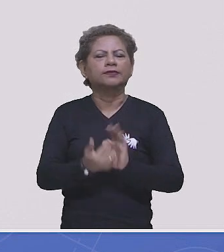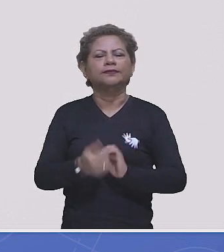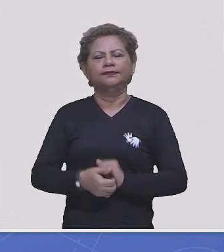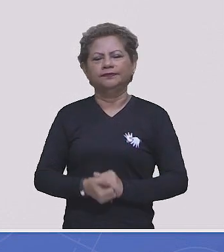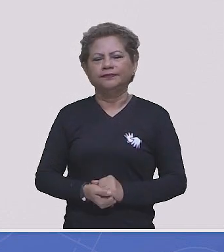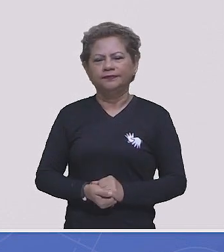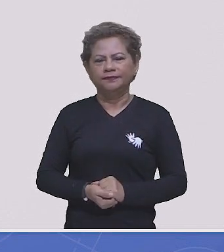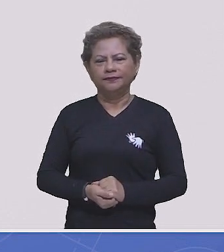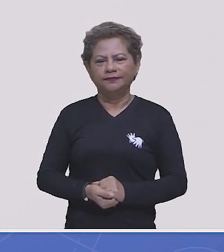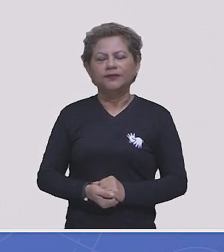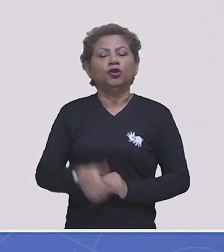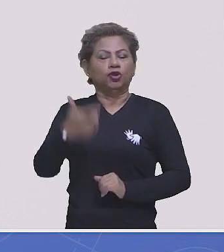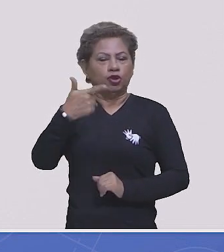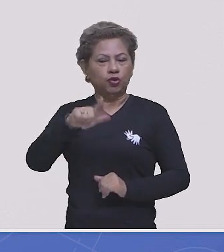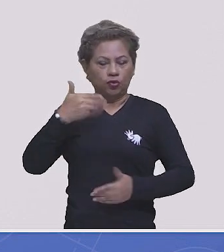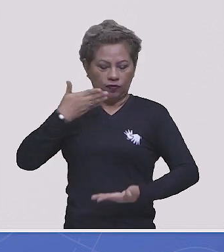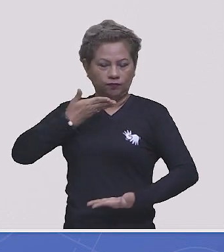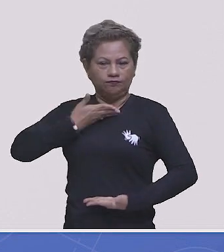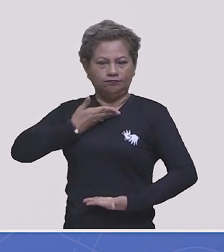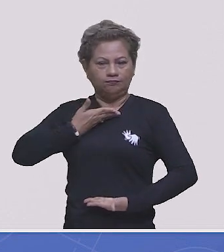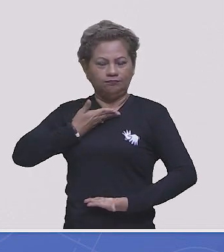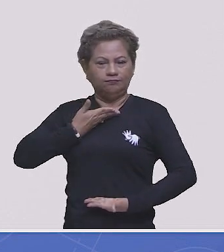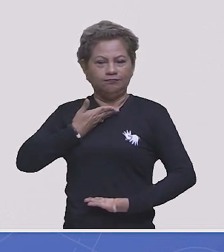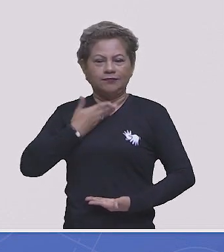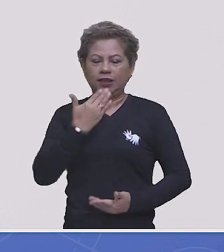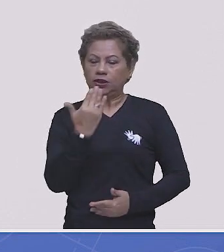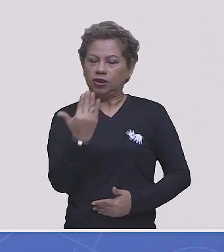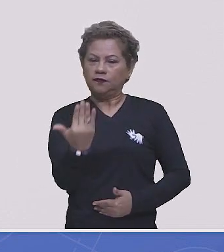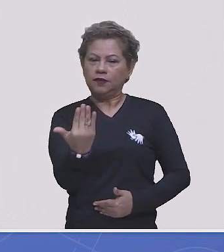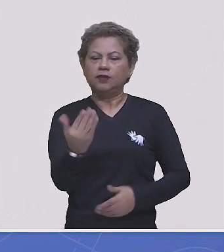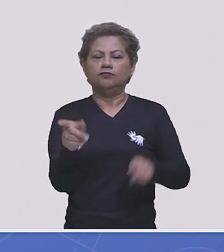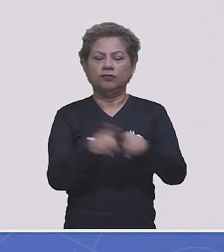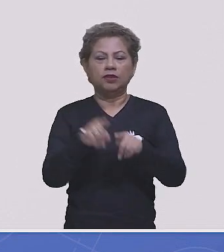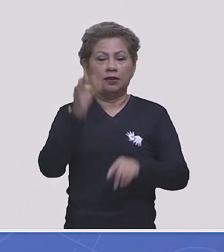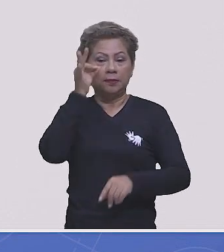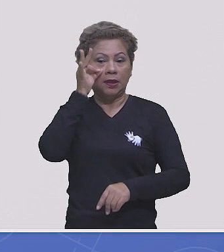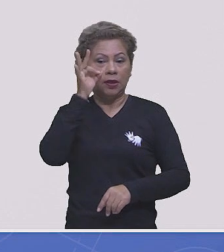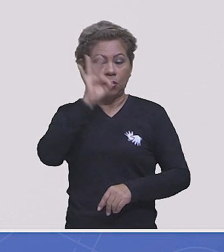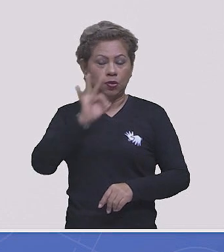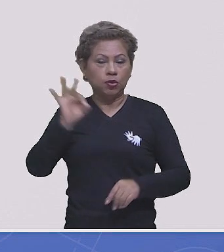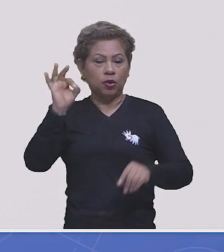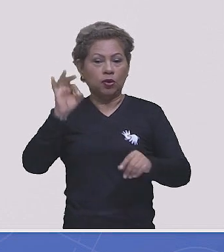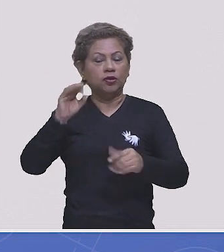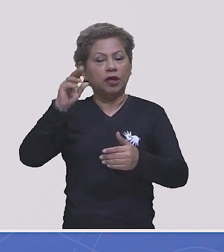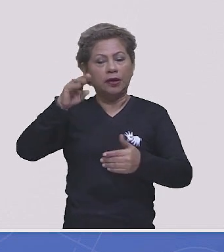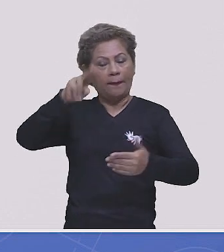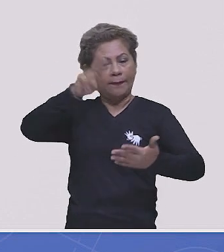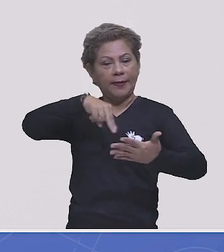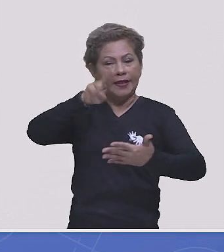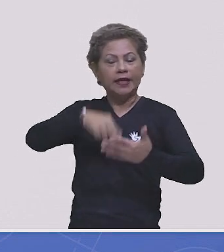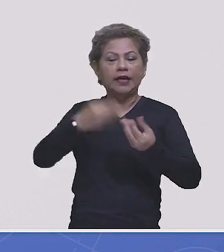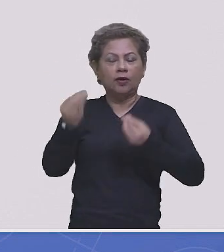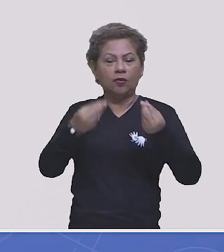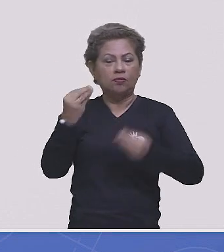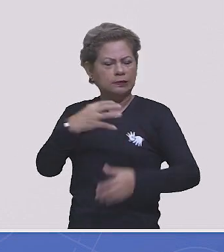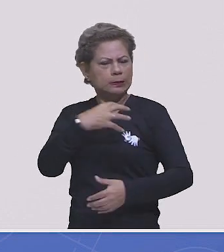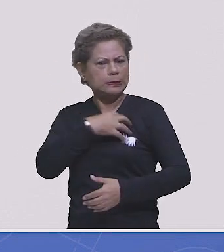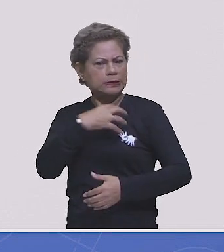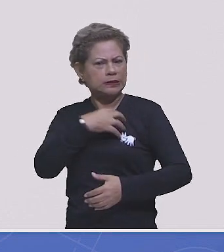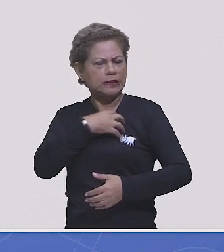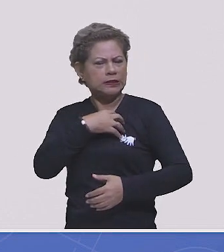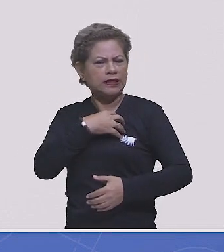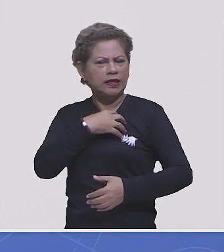de frente, os olhos também, quando eles eram pintados como se a pessoa estivesse olhando para